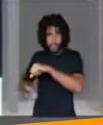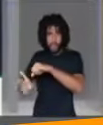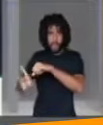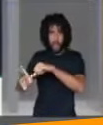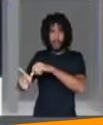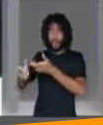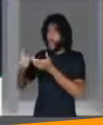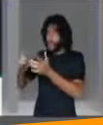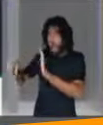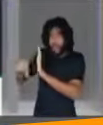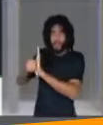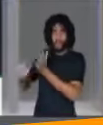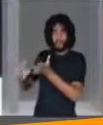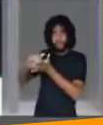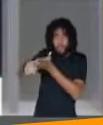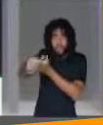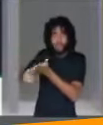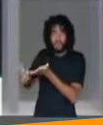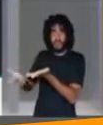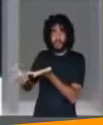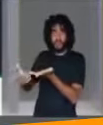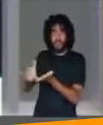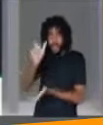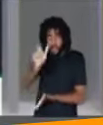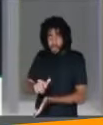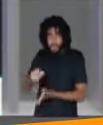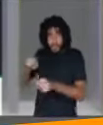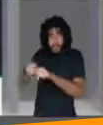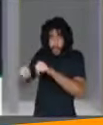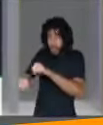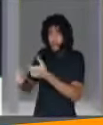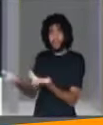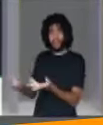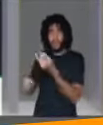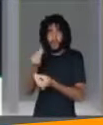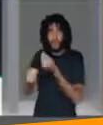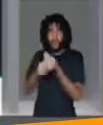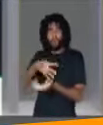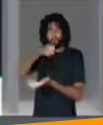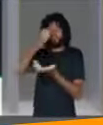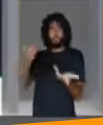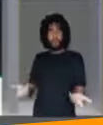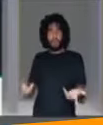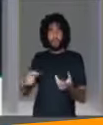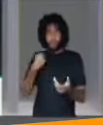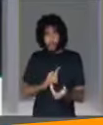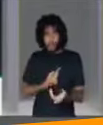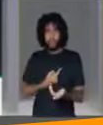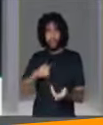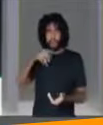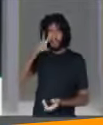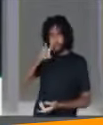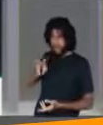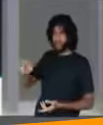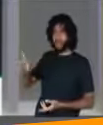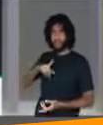isto é crime isto é batalhar as pessoas que ainda respiram nós estamos vendo